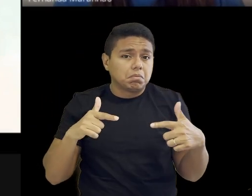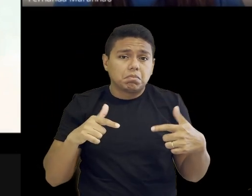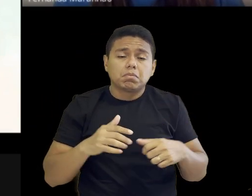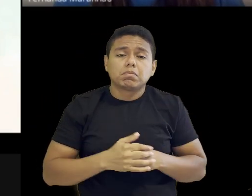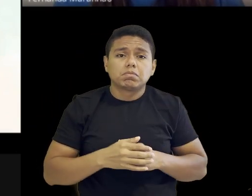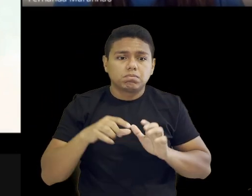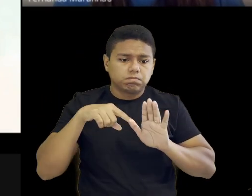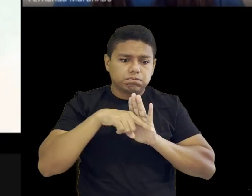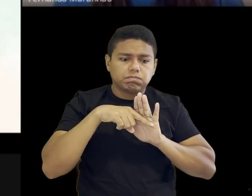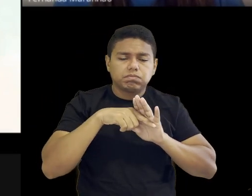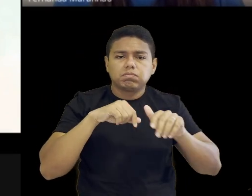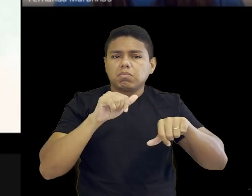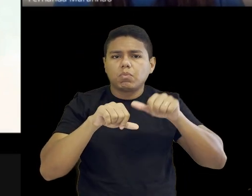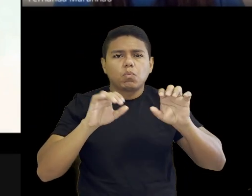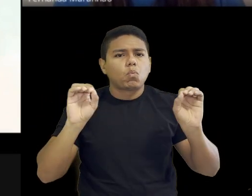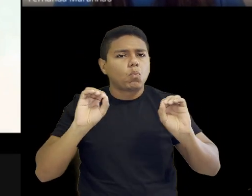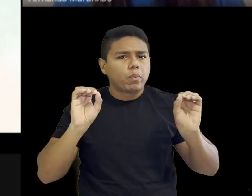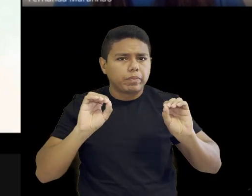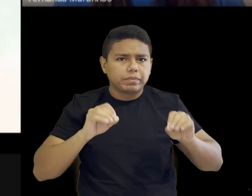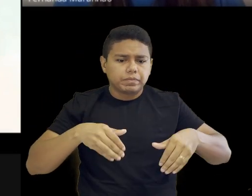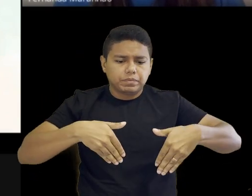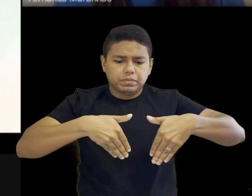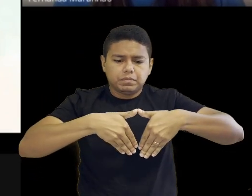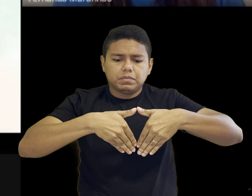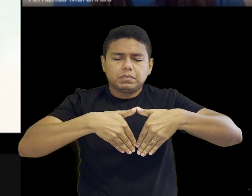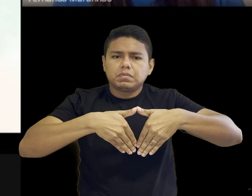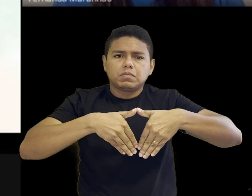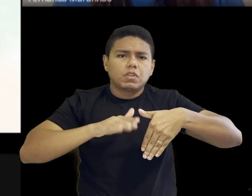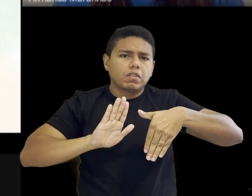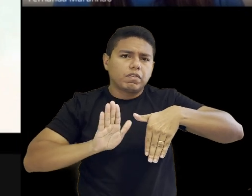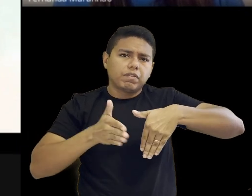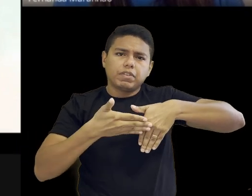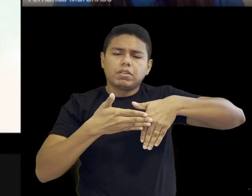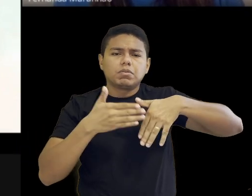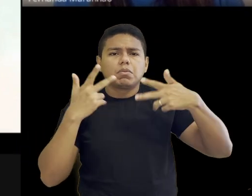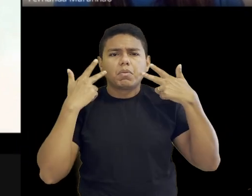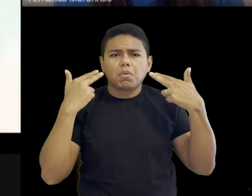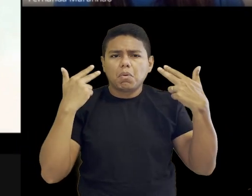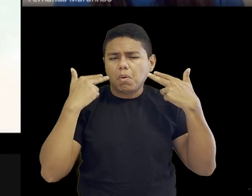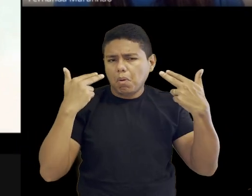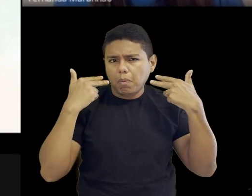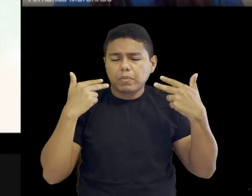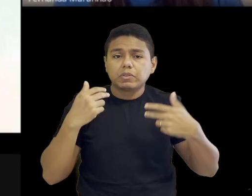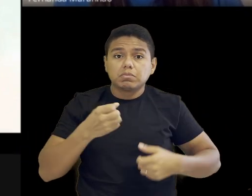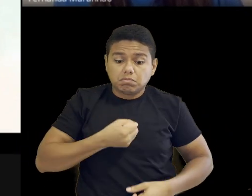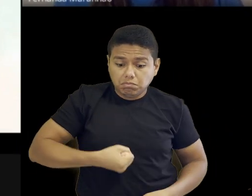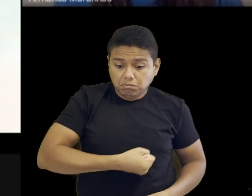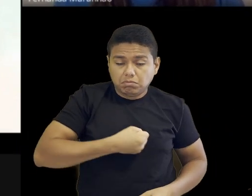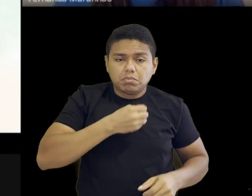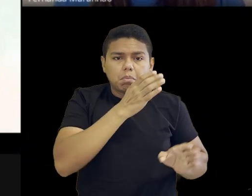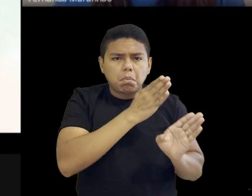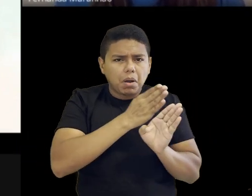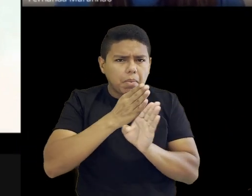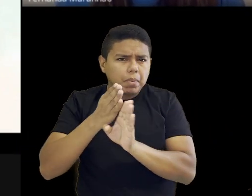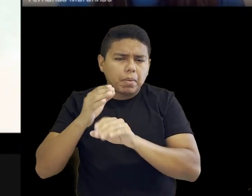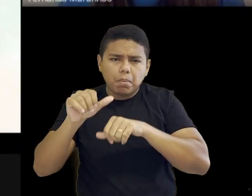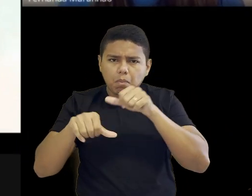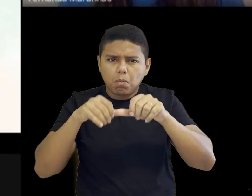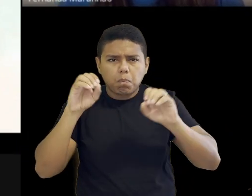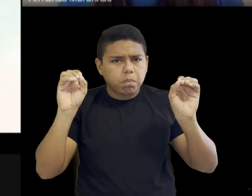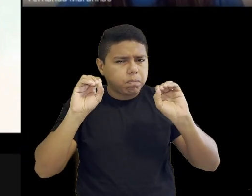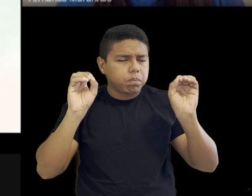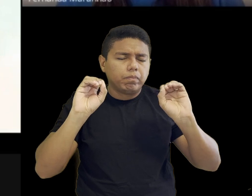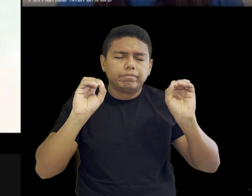ter alterações no exame especular, o colo do útero ao toque estará fechado e, se for realizada uma ultrassonografia, não